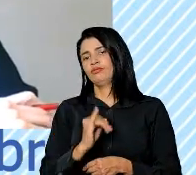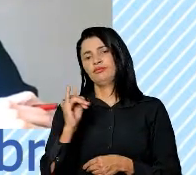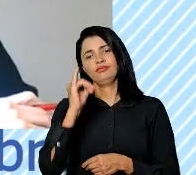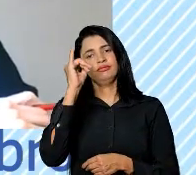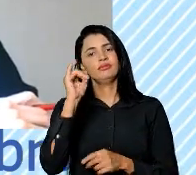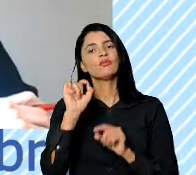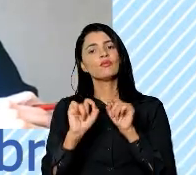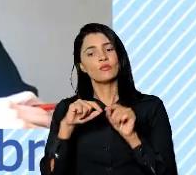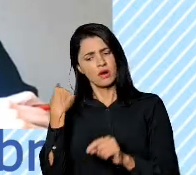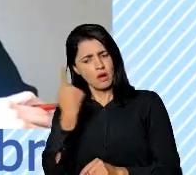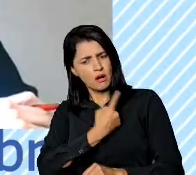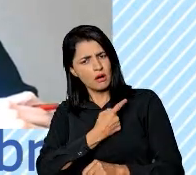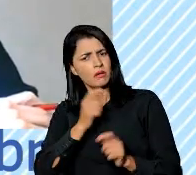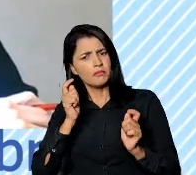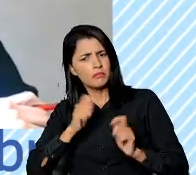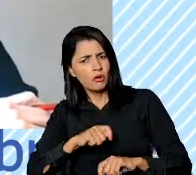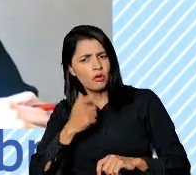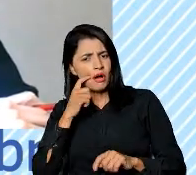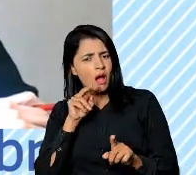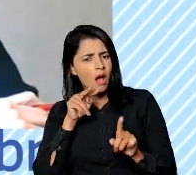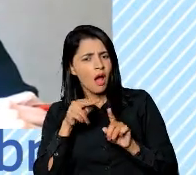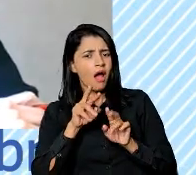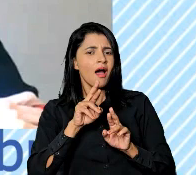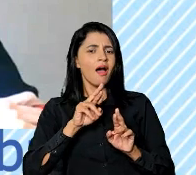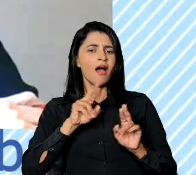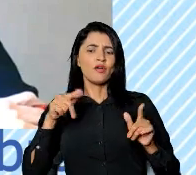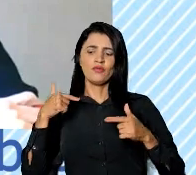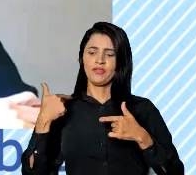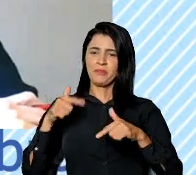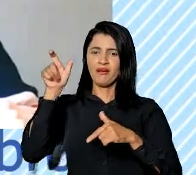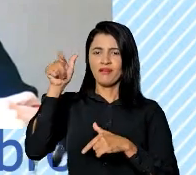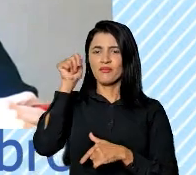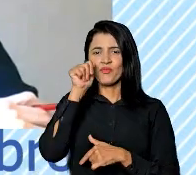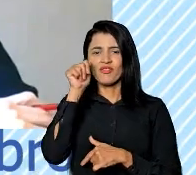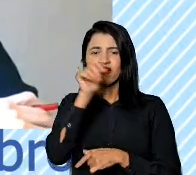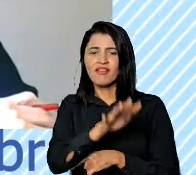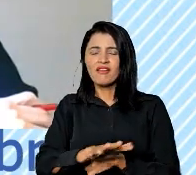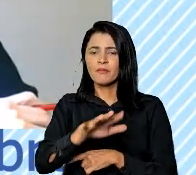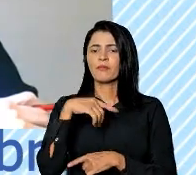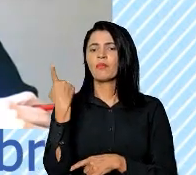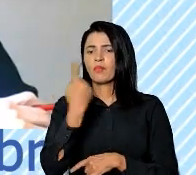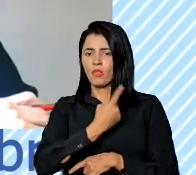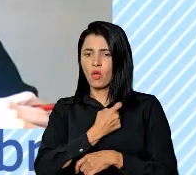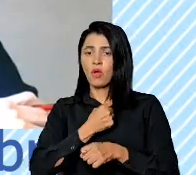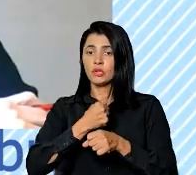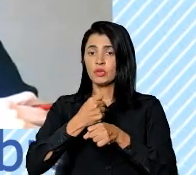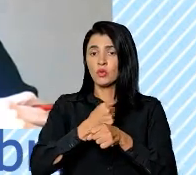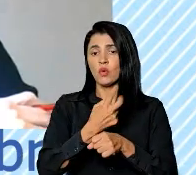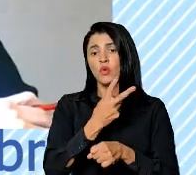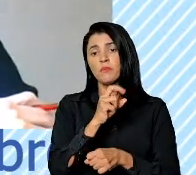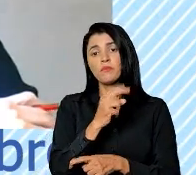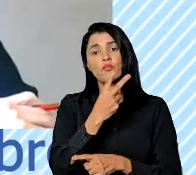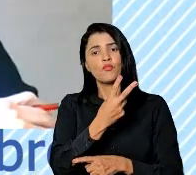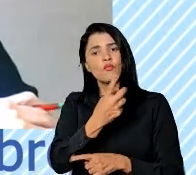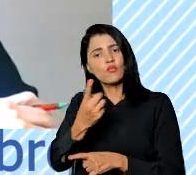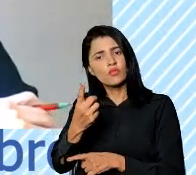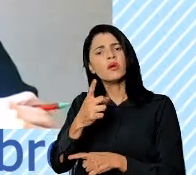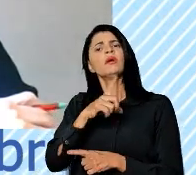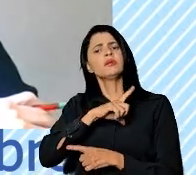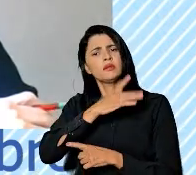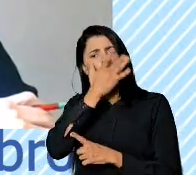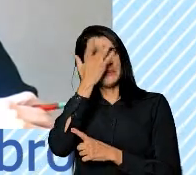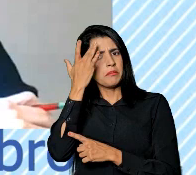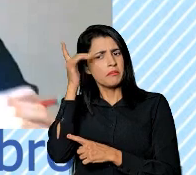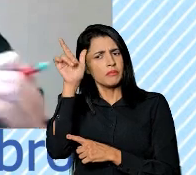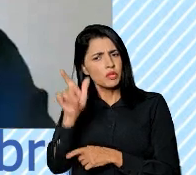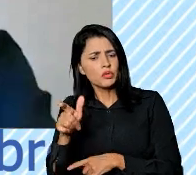gente possa mudar este olhar da atuação das mulheres na vida pública. Nós estamos em 2021 e ainda há pessoas, em especial